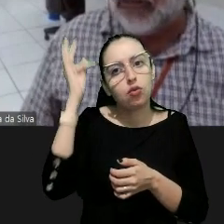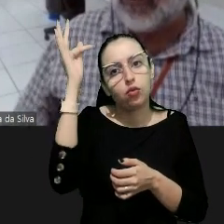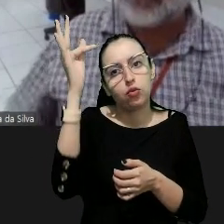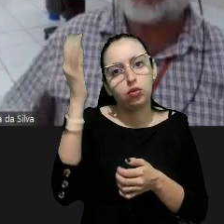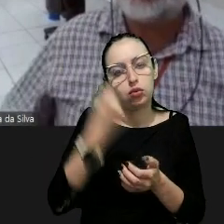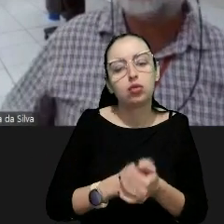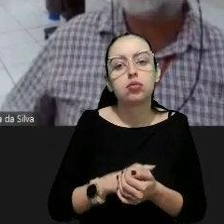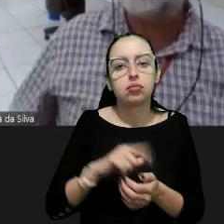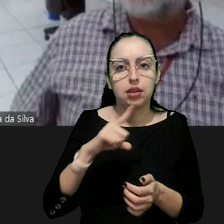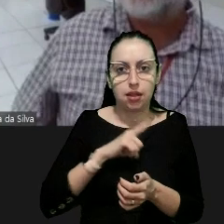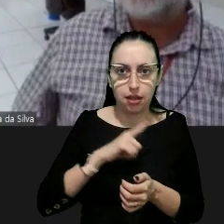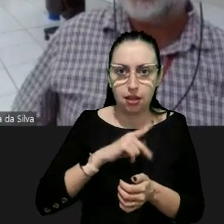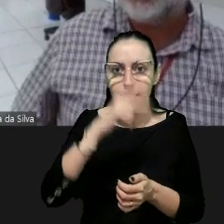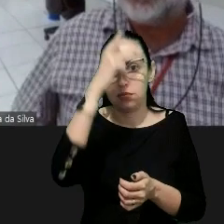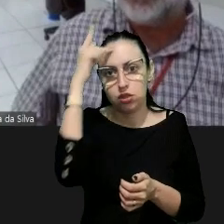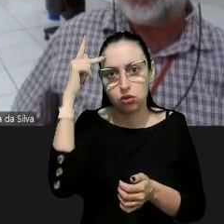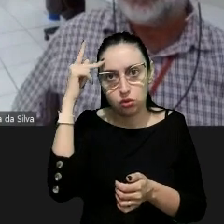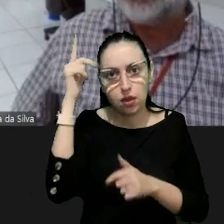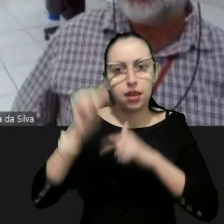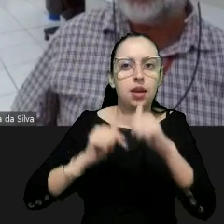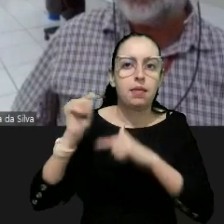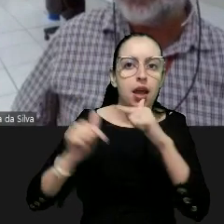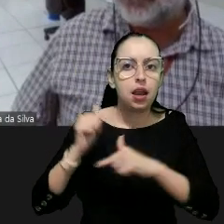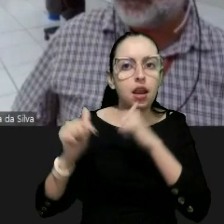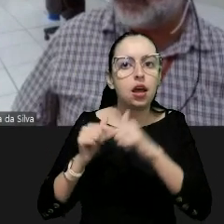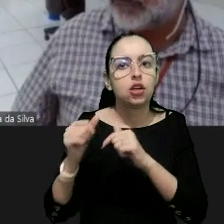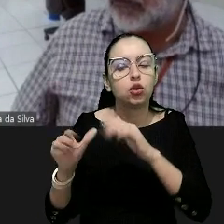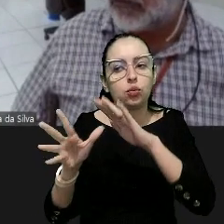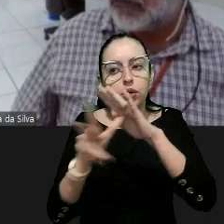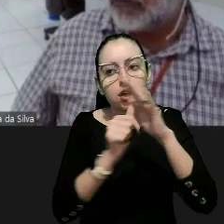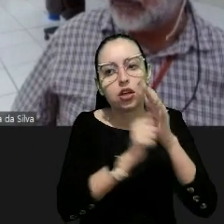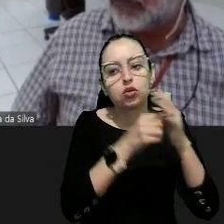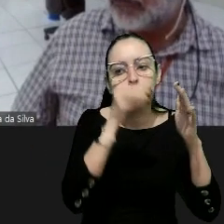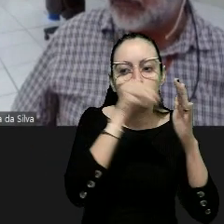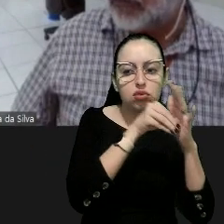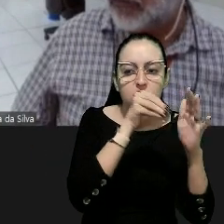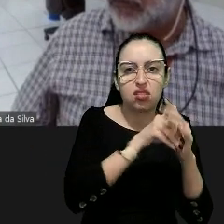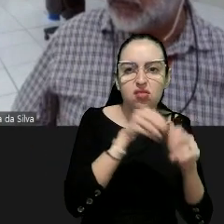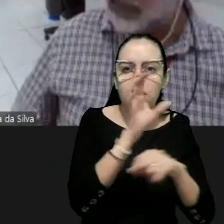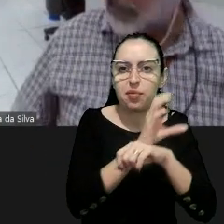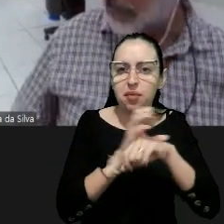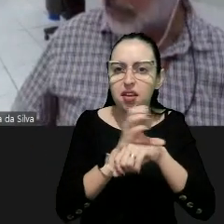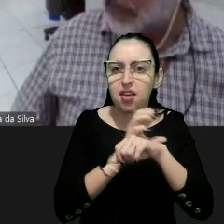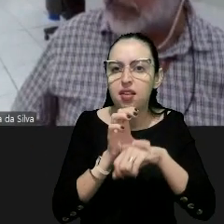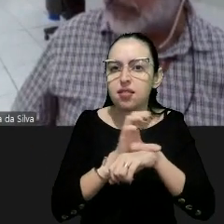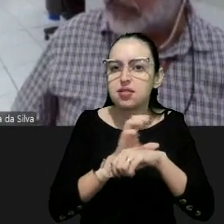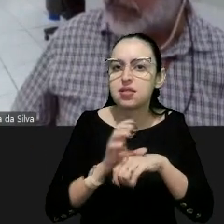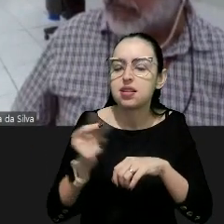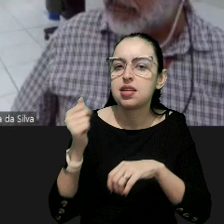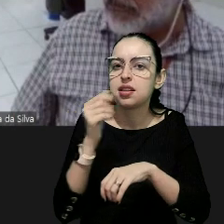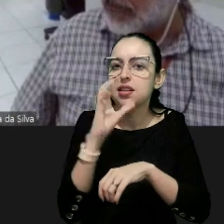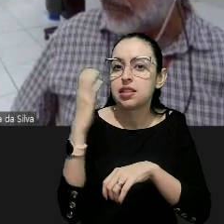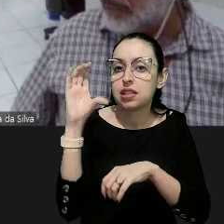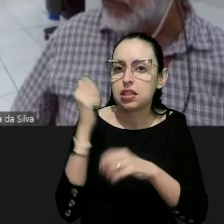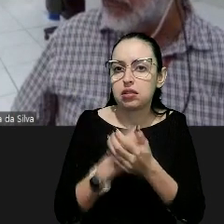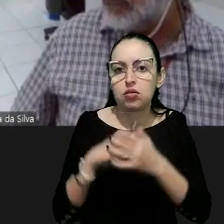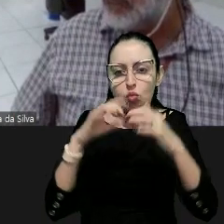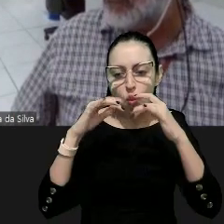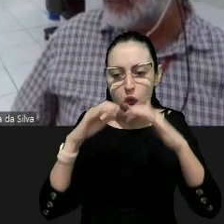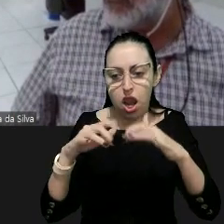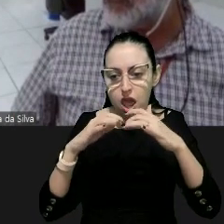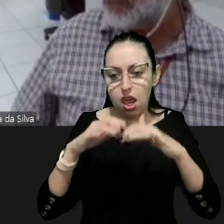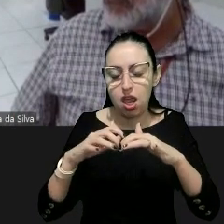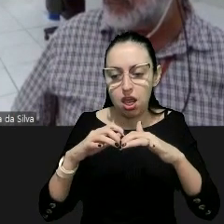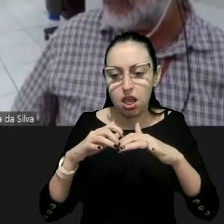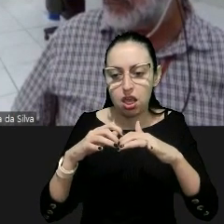vai ser para a nossa geração. Mas tem gente fazendo isso, hein? Tem gente trabalhando para pegar nossos genes, colocar num